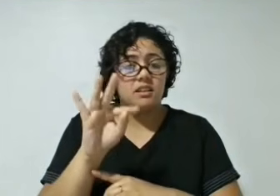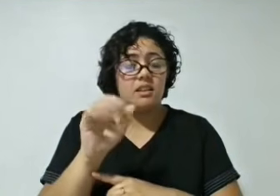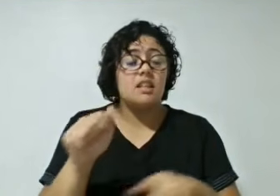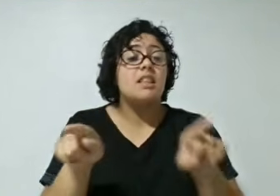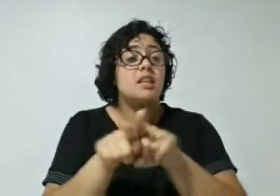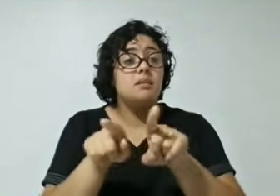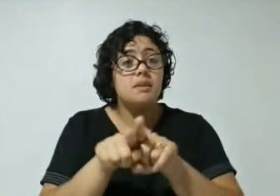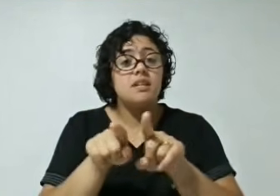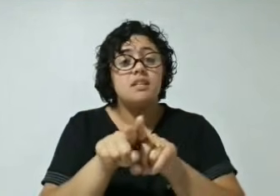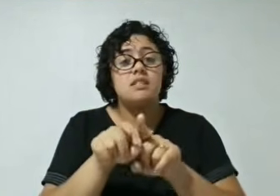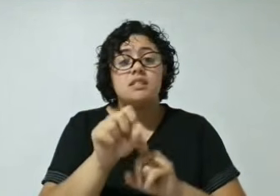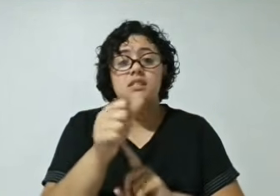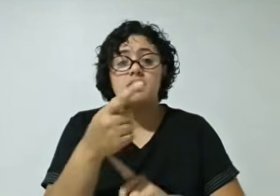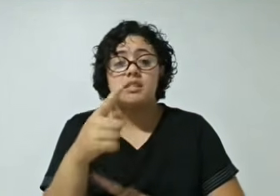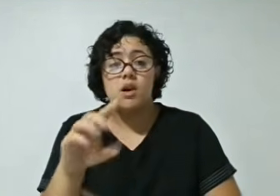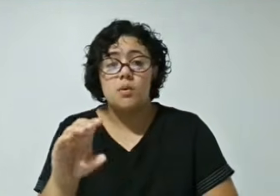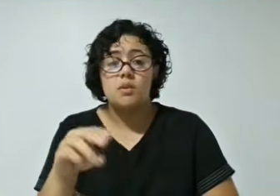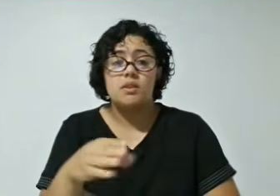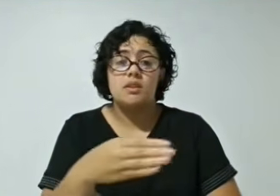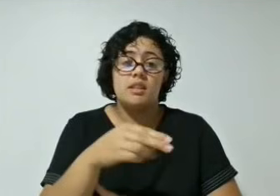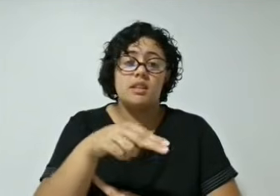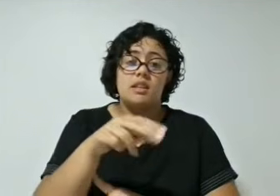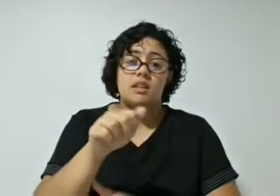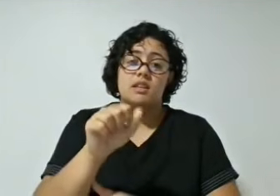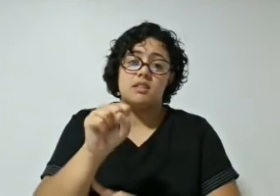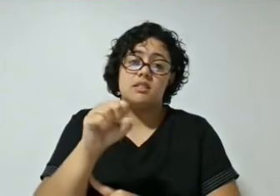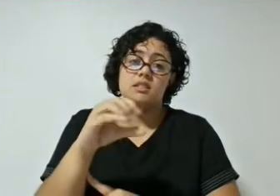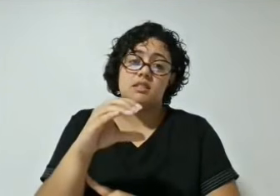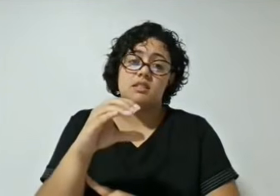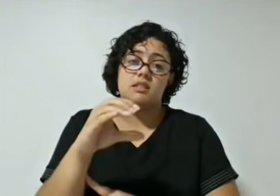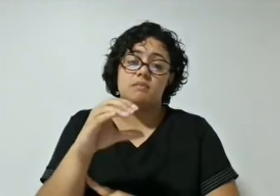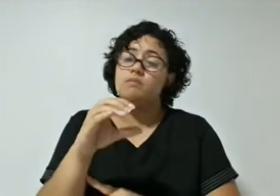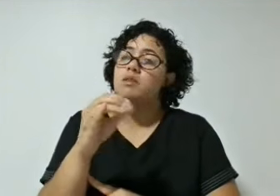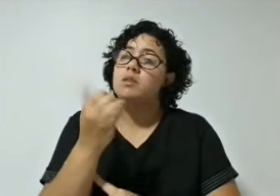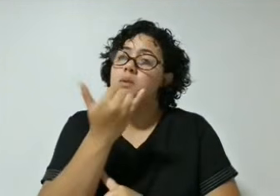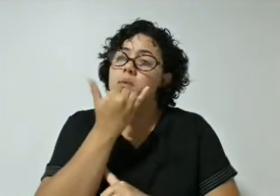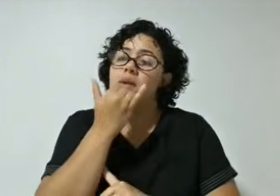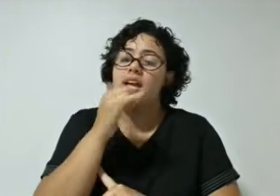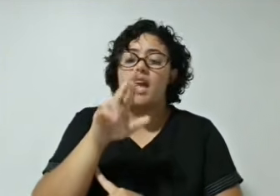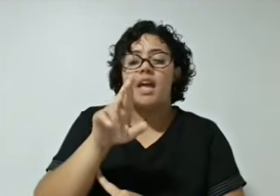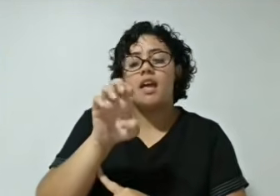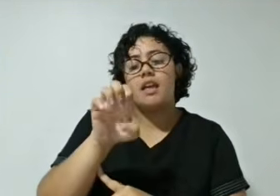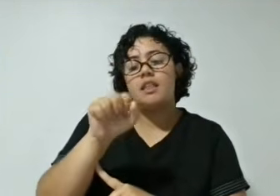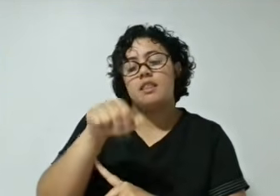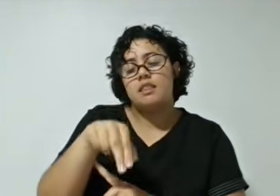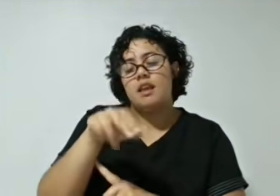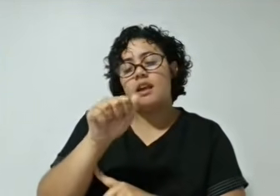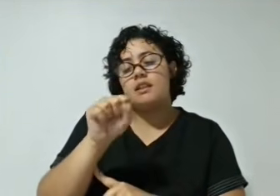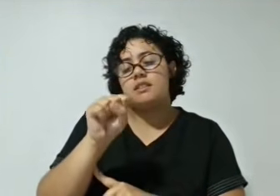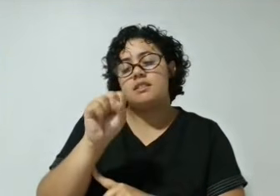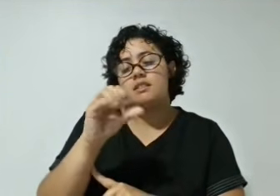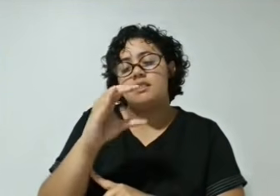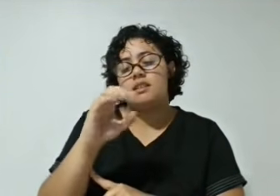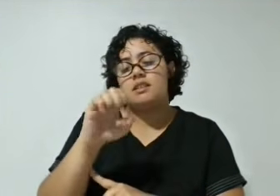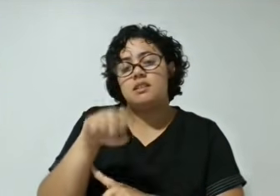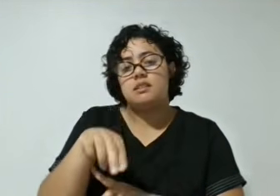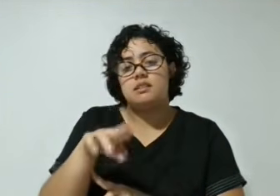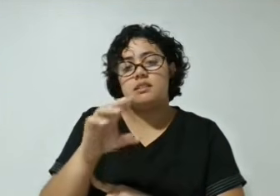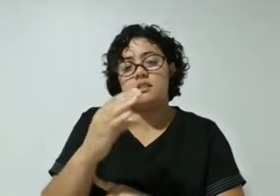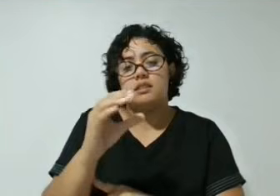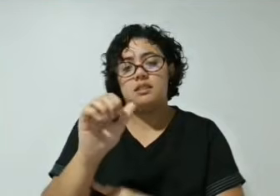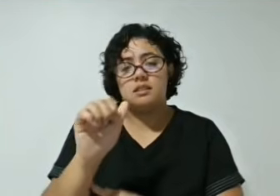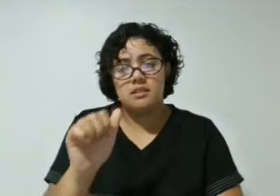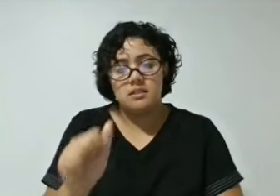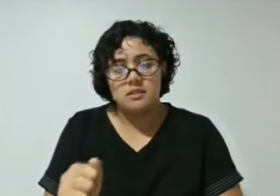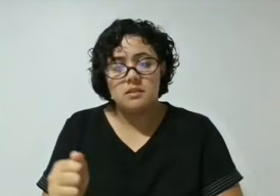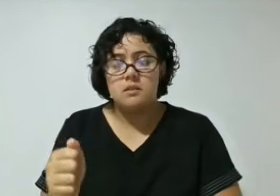uma também no Bairro das Indústrias. A do Renascença foi absorvida pelo Centro Cultural Usina de